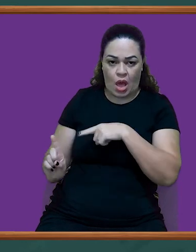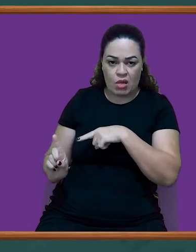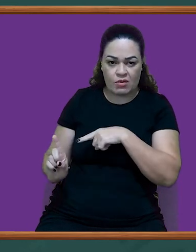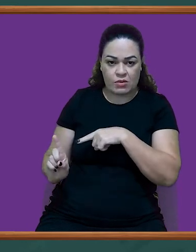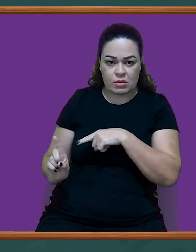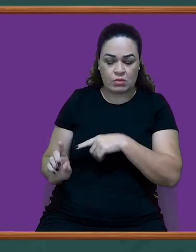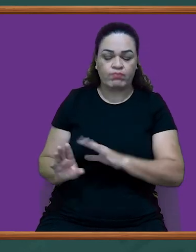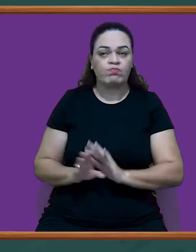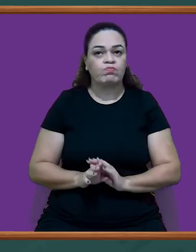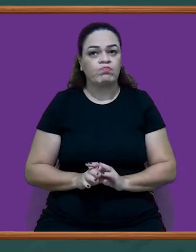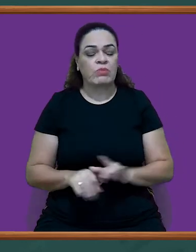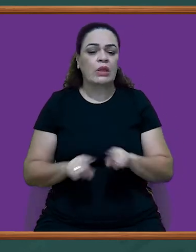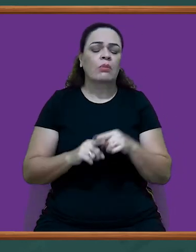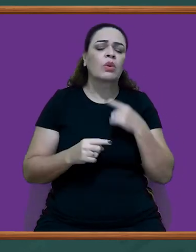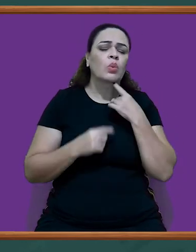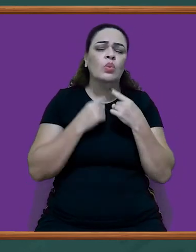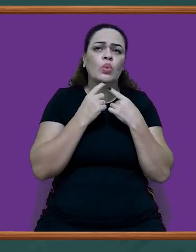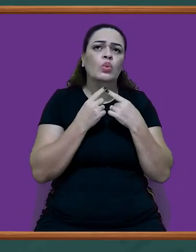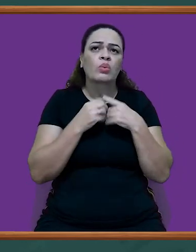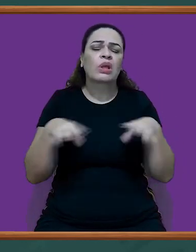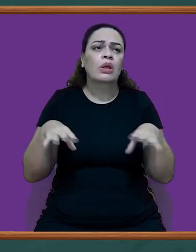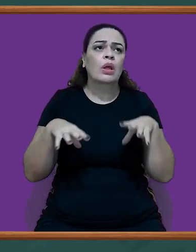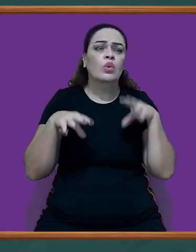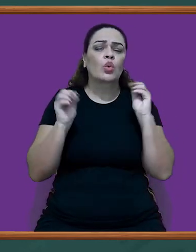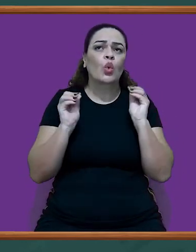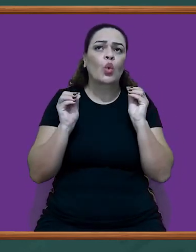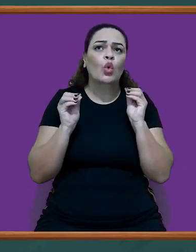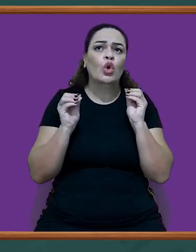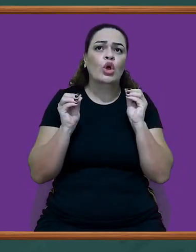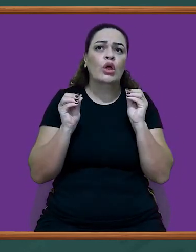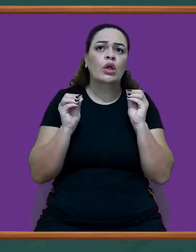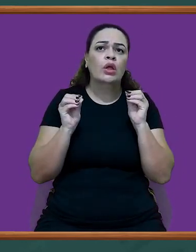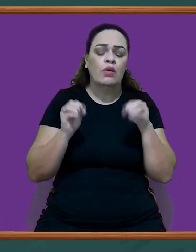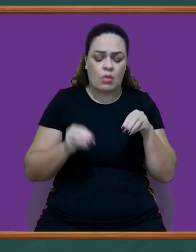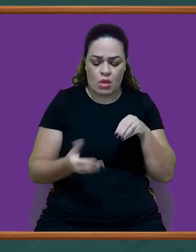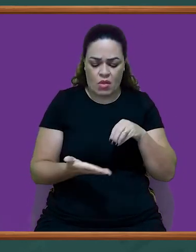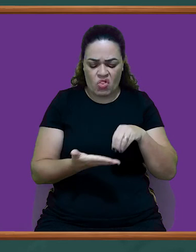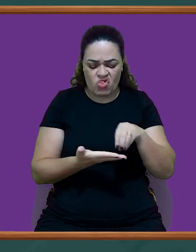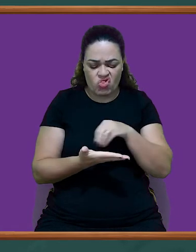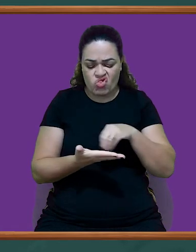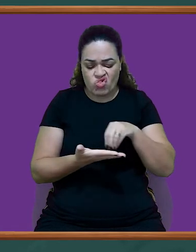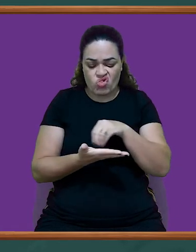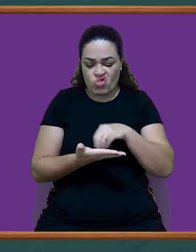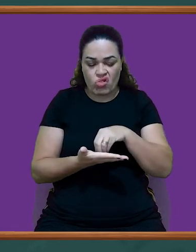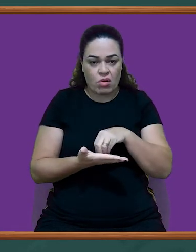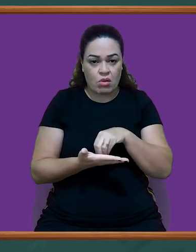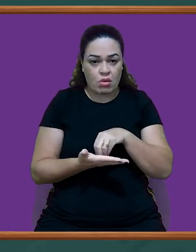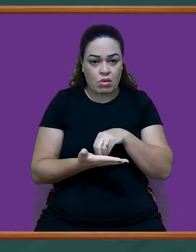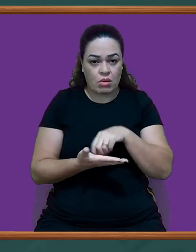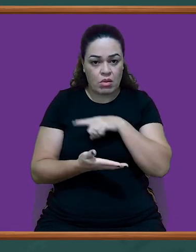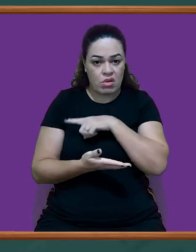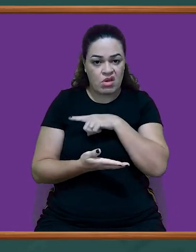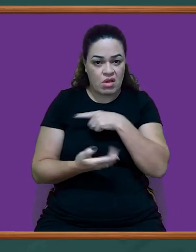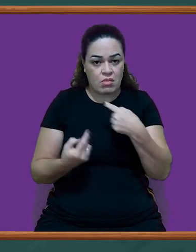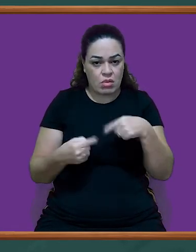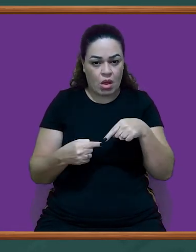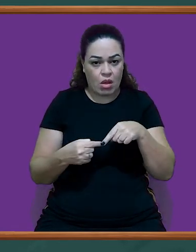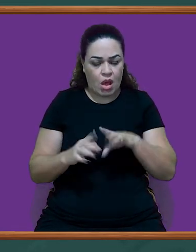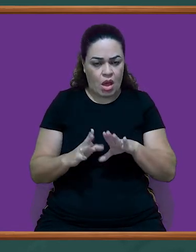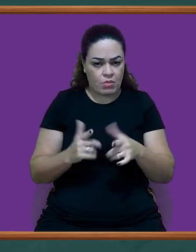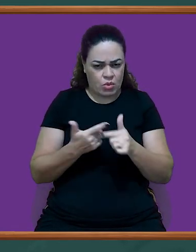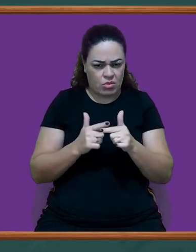agora uma dúvida que muitas pessoas têm esse me a torre for passar para um lugar controlado por uma caixa adversária tem problema